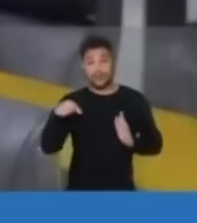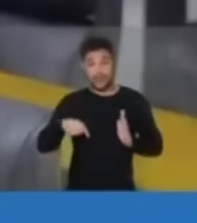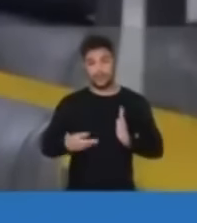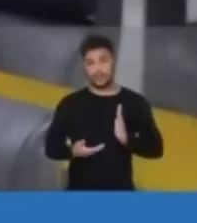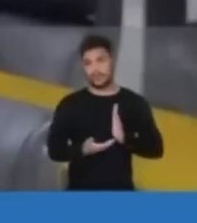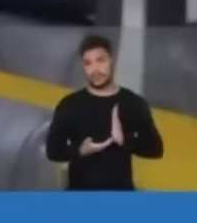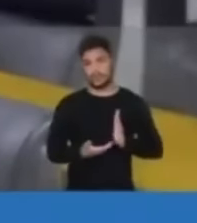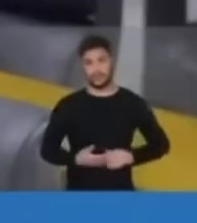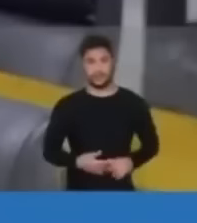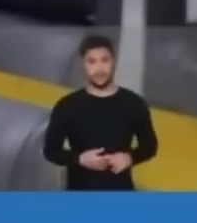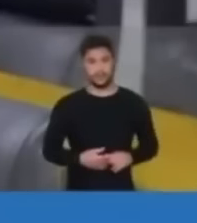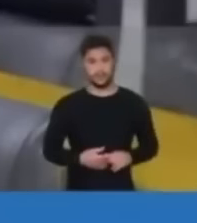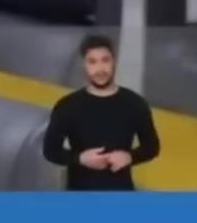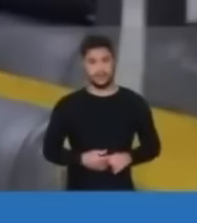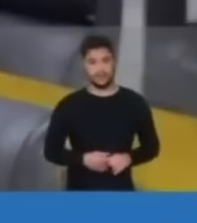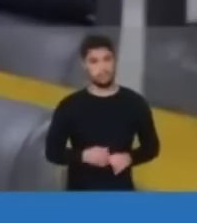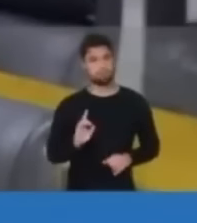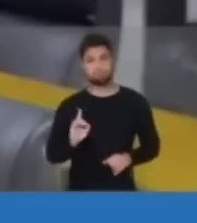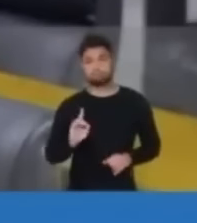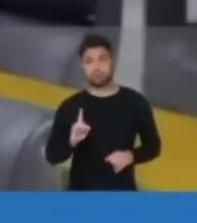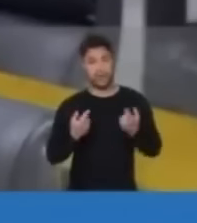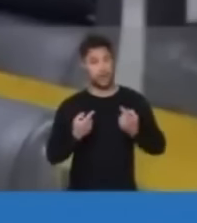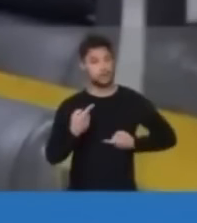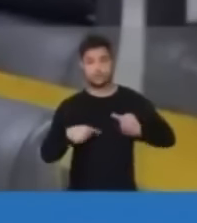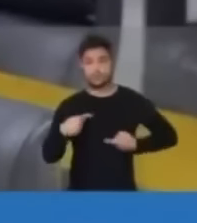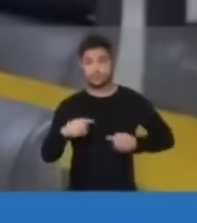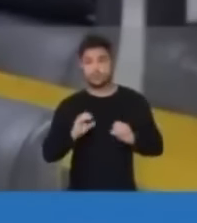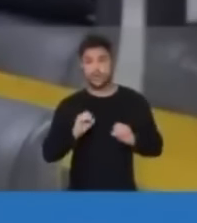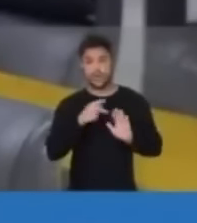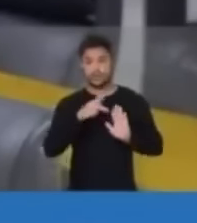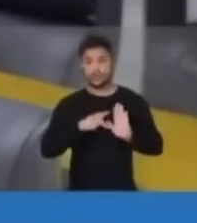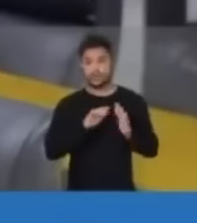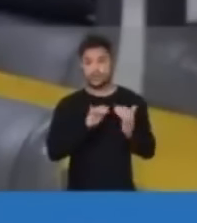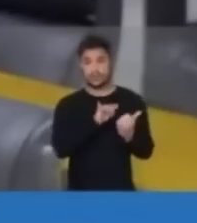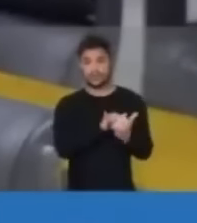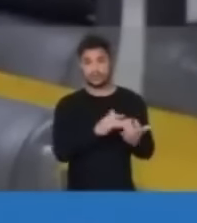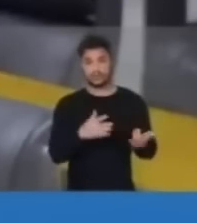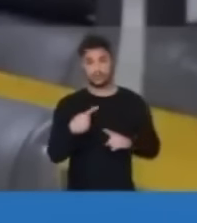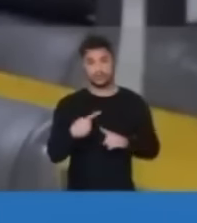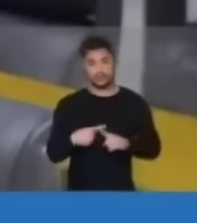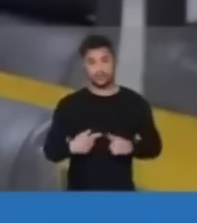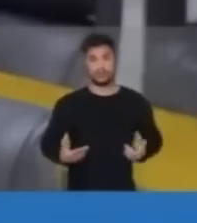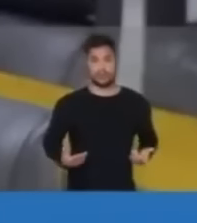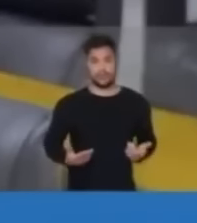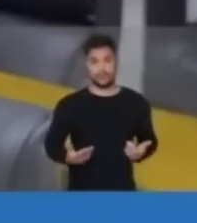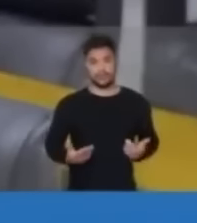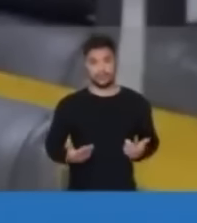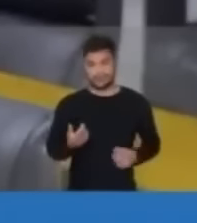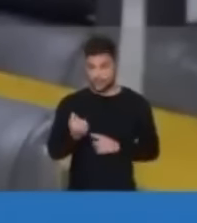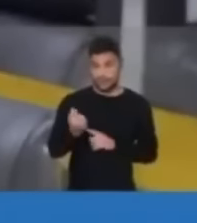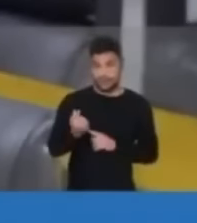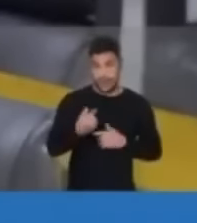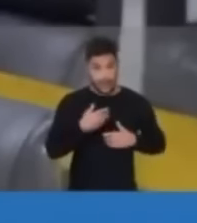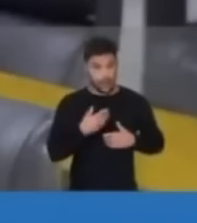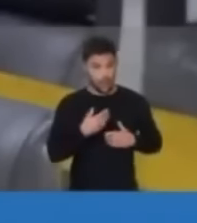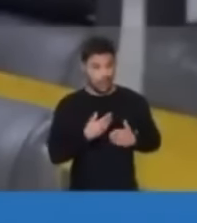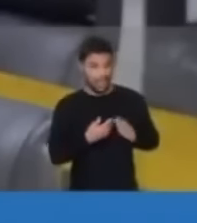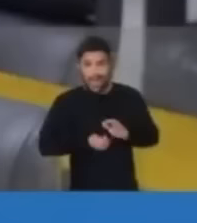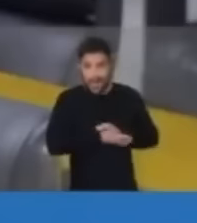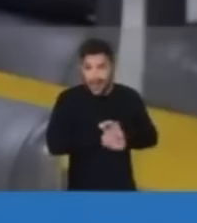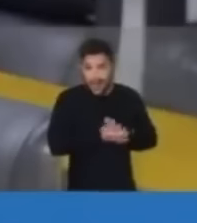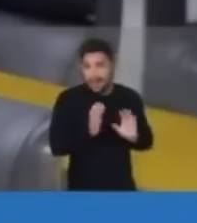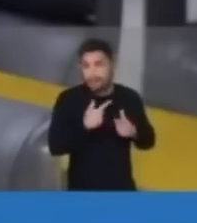adolescente avaro aqui ó do projeto porque afinal de contas dinheiro na cueca não é problema